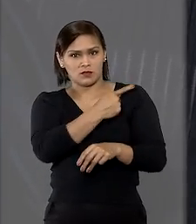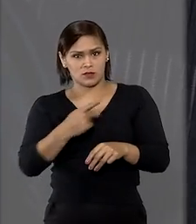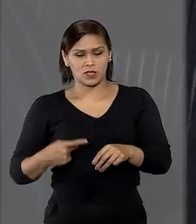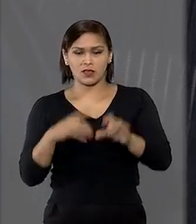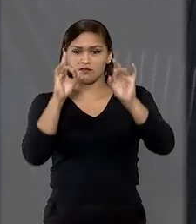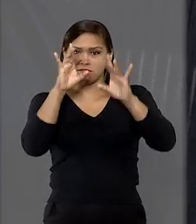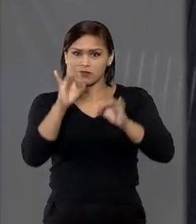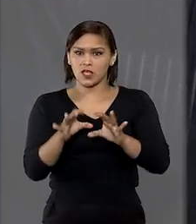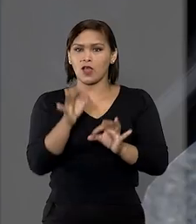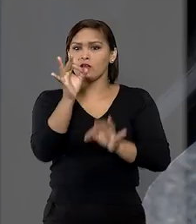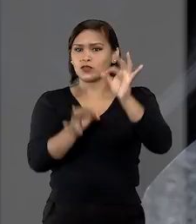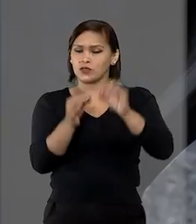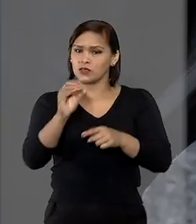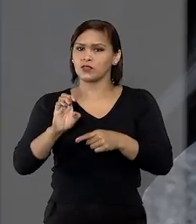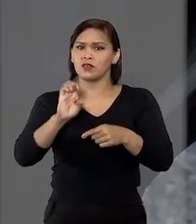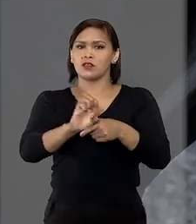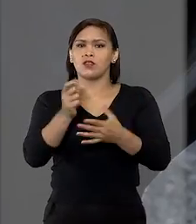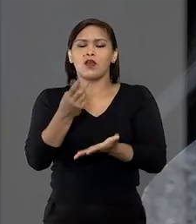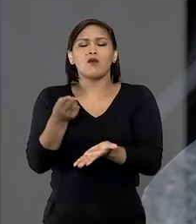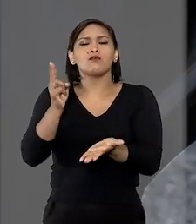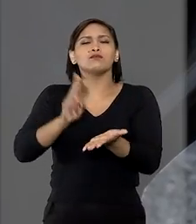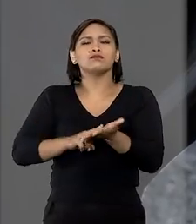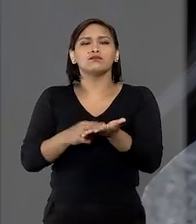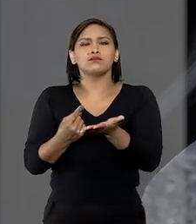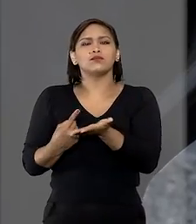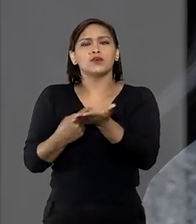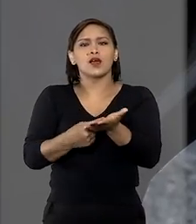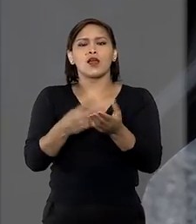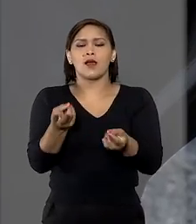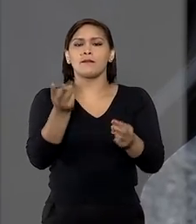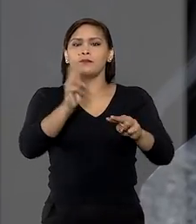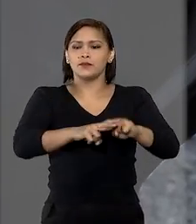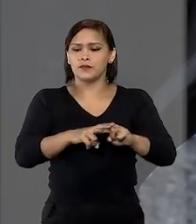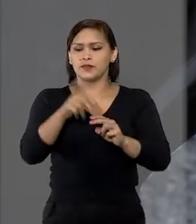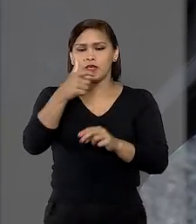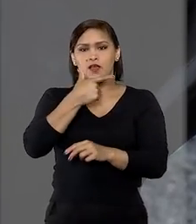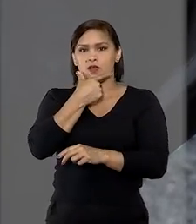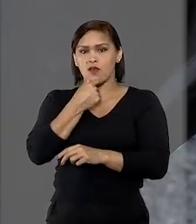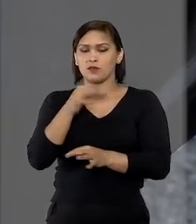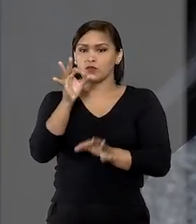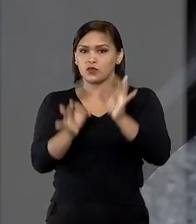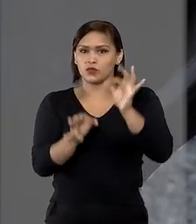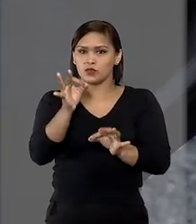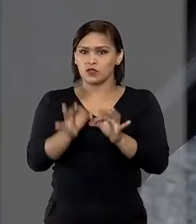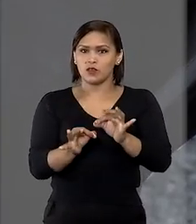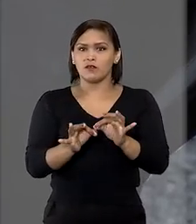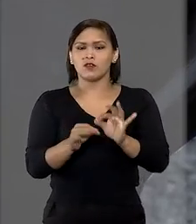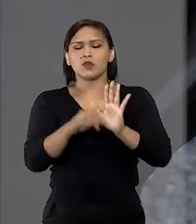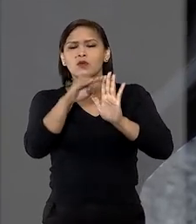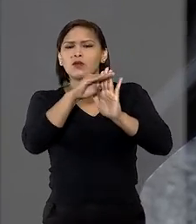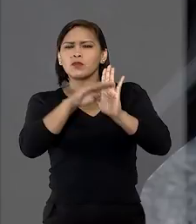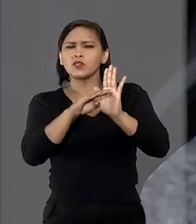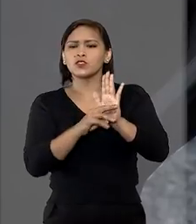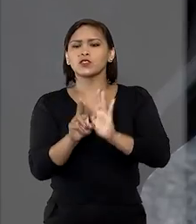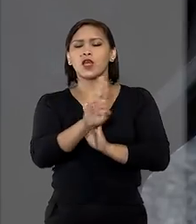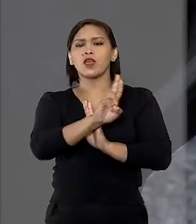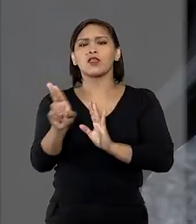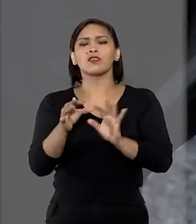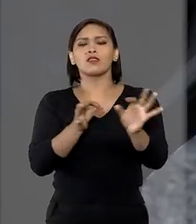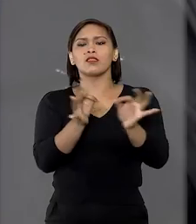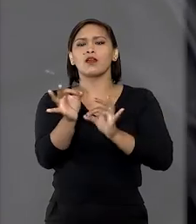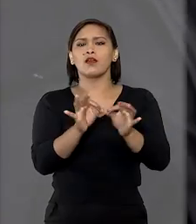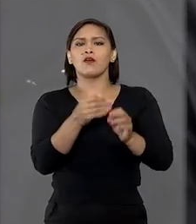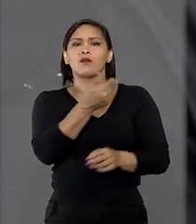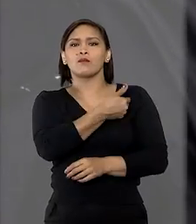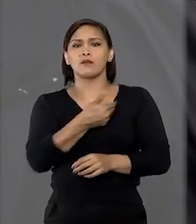se destacou que a justiça estadual ao decretar a prisão preventiva de Adriano dos Santos justificou a medida em nome da ordem